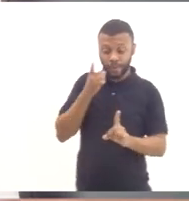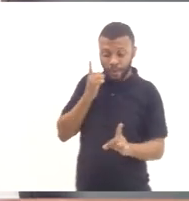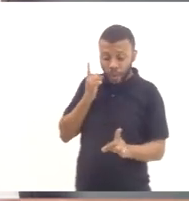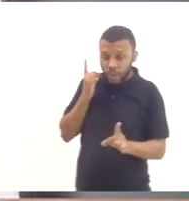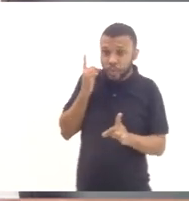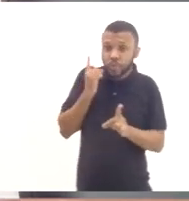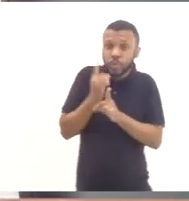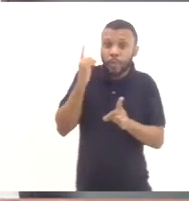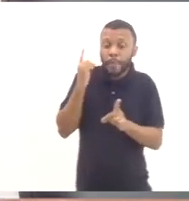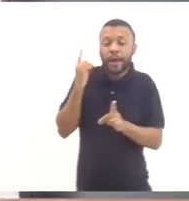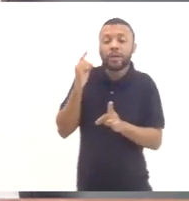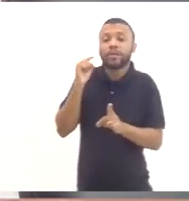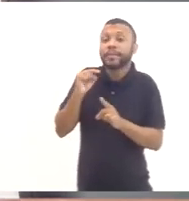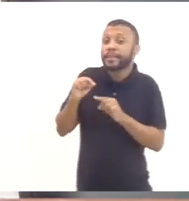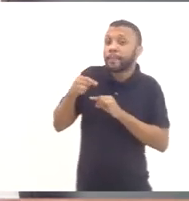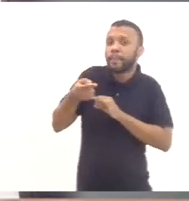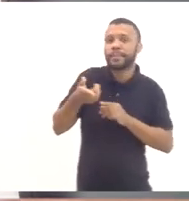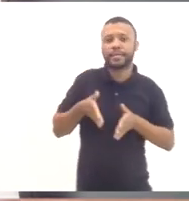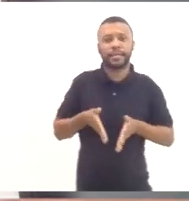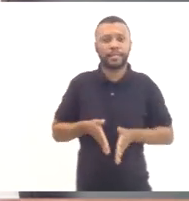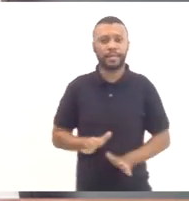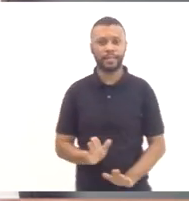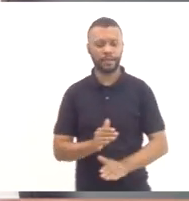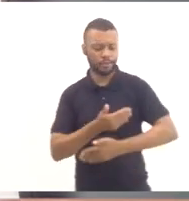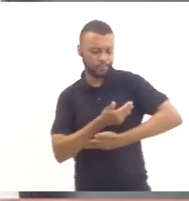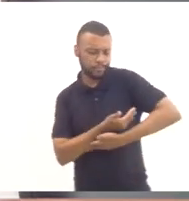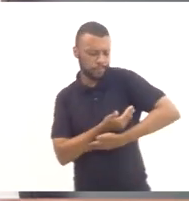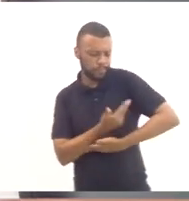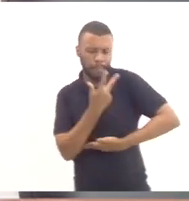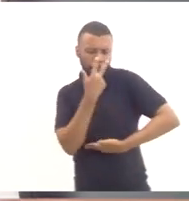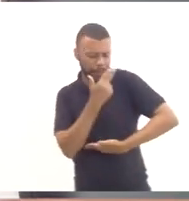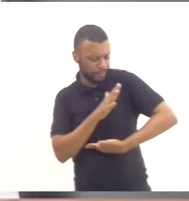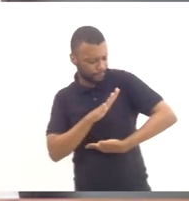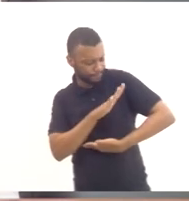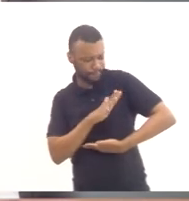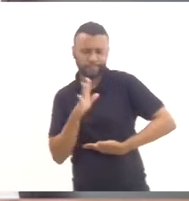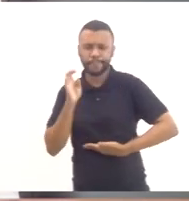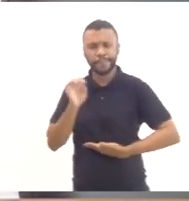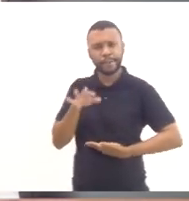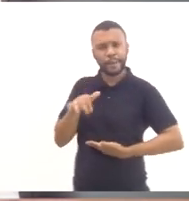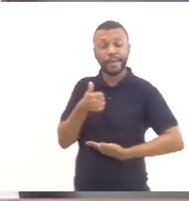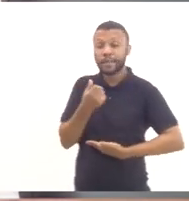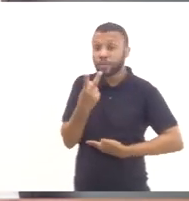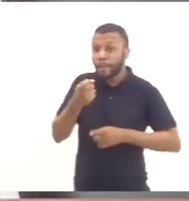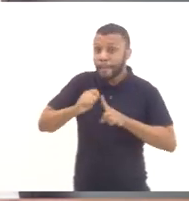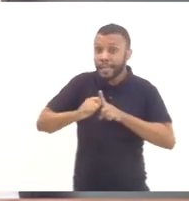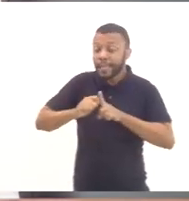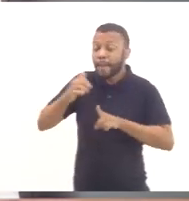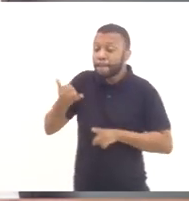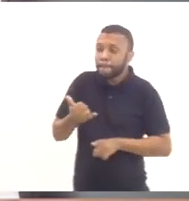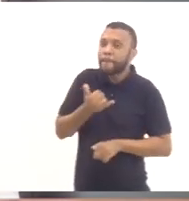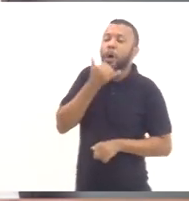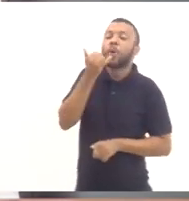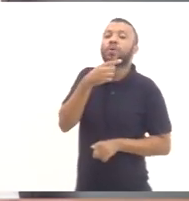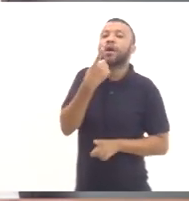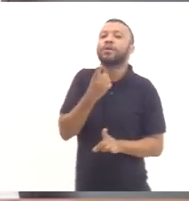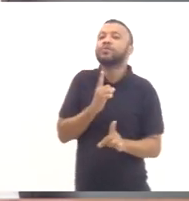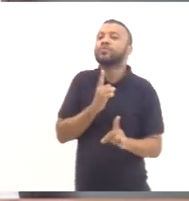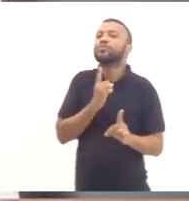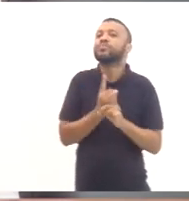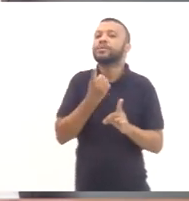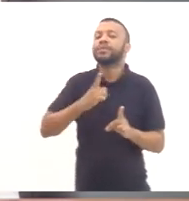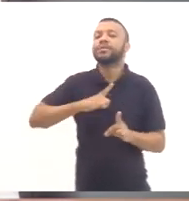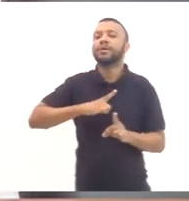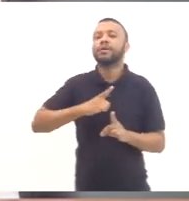nenhuma sequela aparente e depois com quando ele tinha quase dois meses é que por acaso nós descobrimos que ele tinha